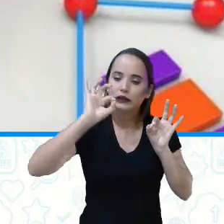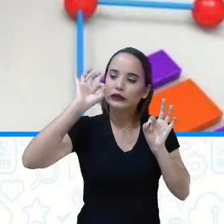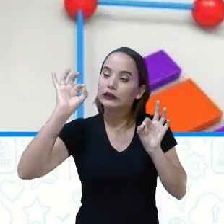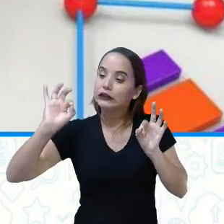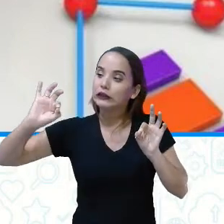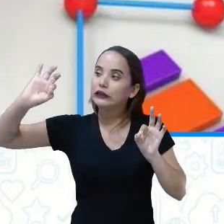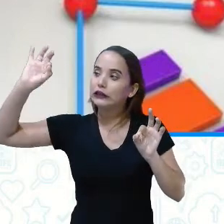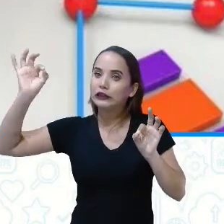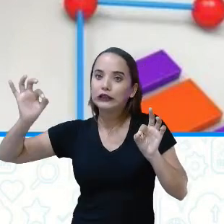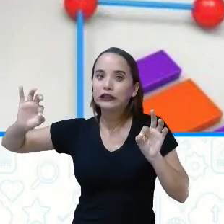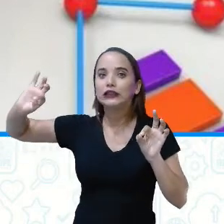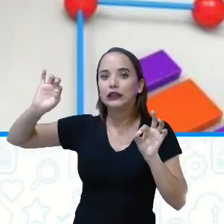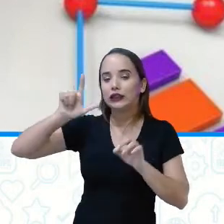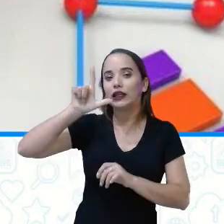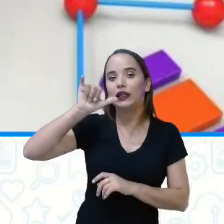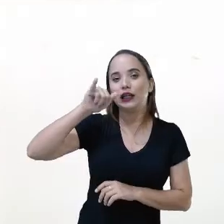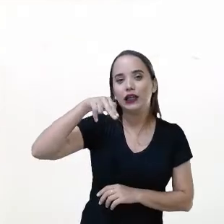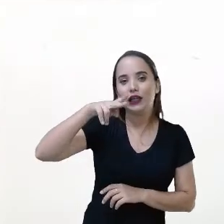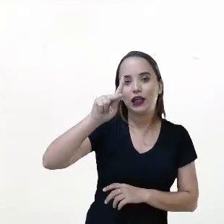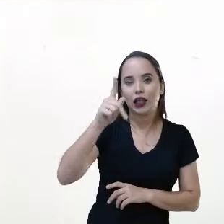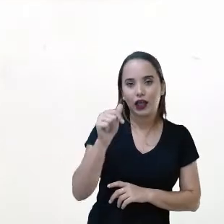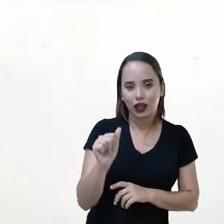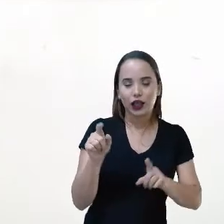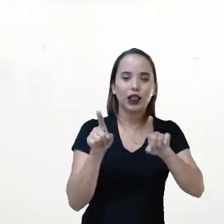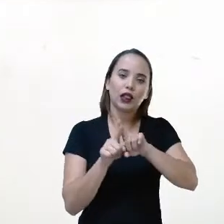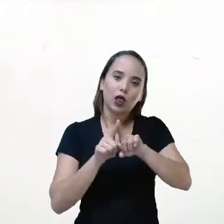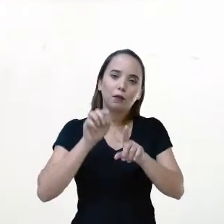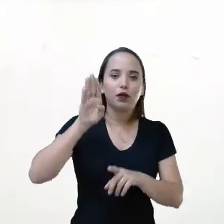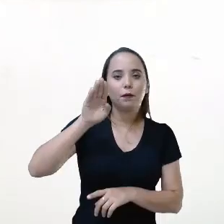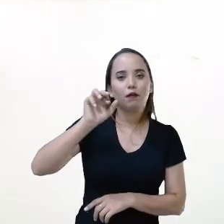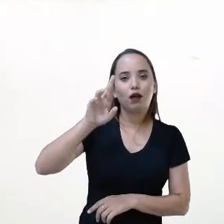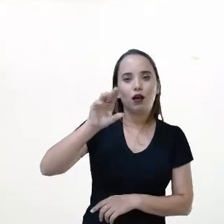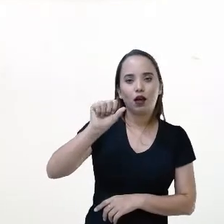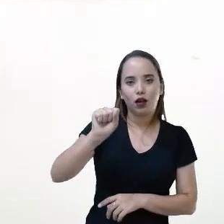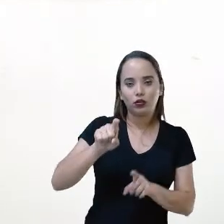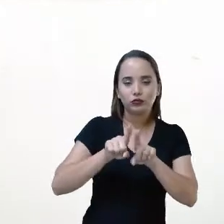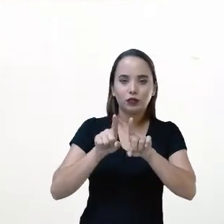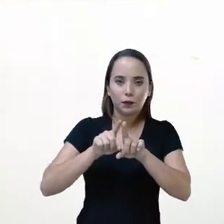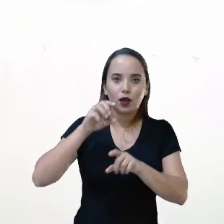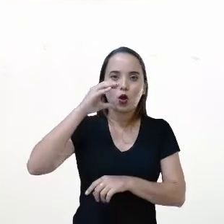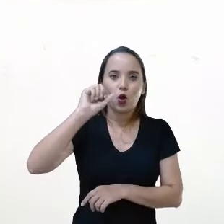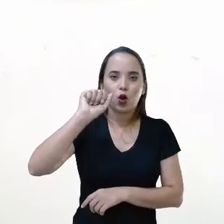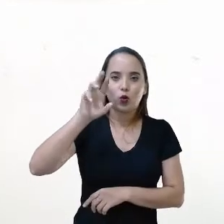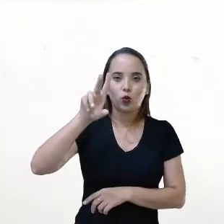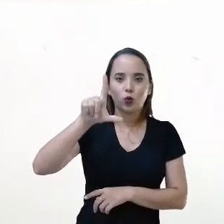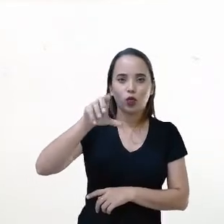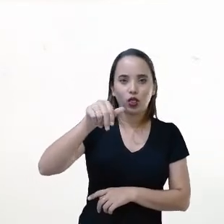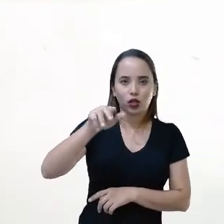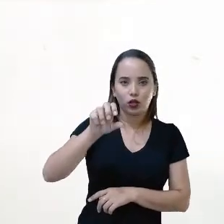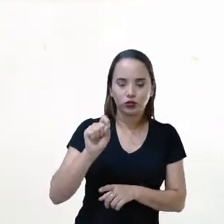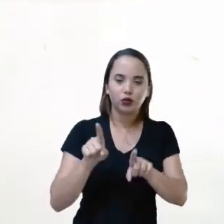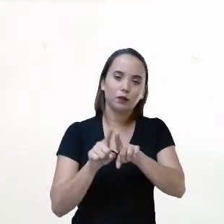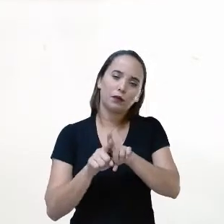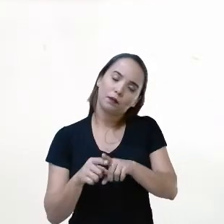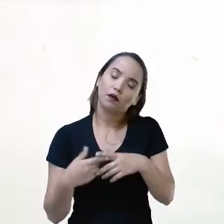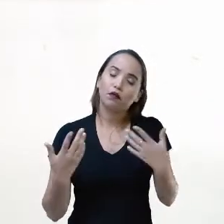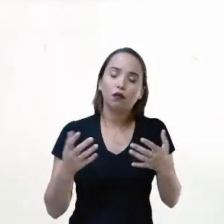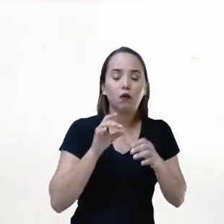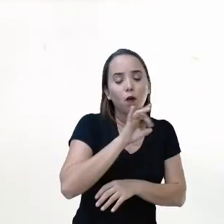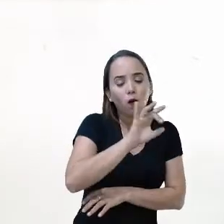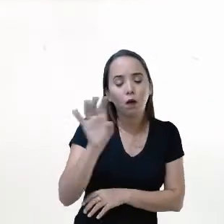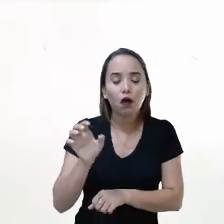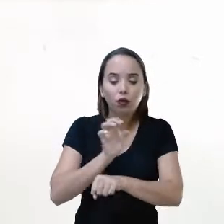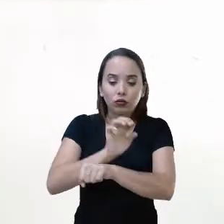cada instituição, cada pessoa, na hora que está construindo o gráfico, ela vai entender qual tipo de gráfico que vai representar